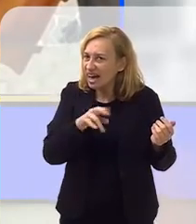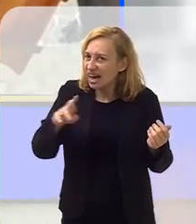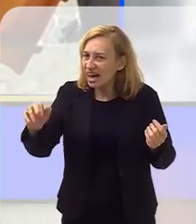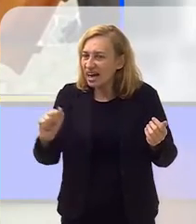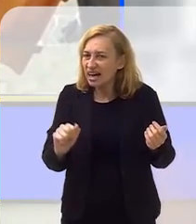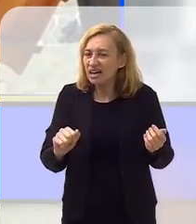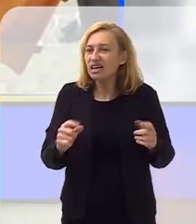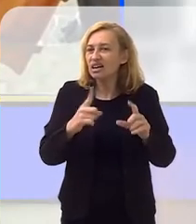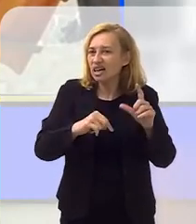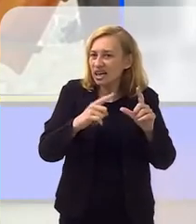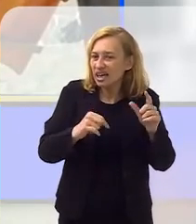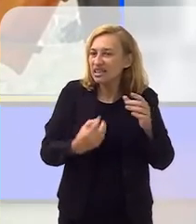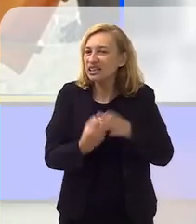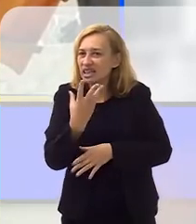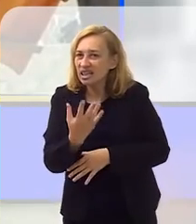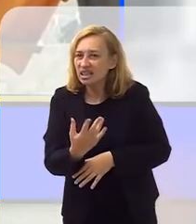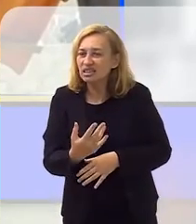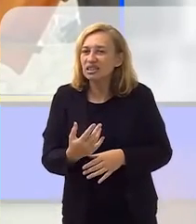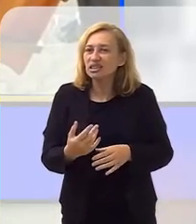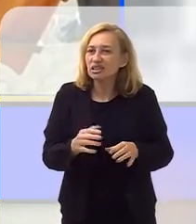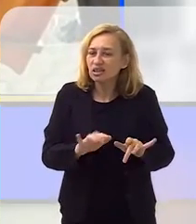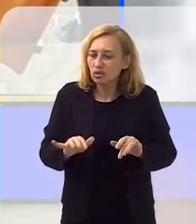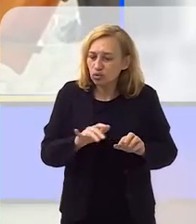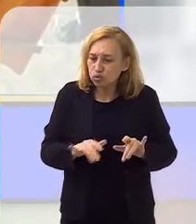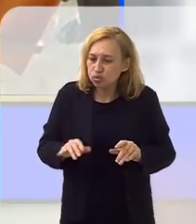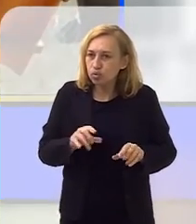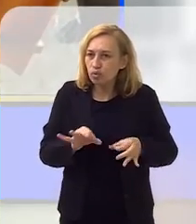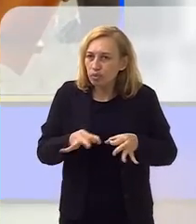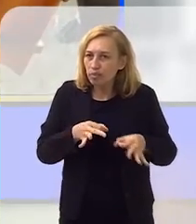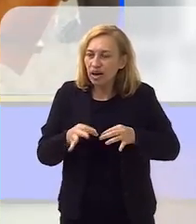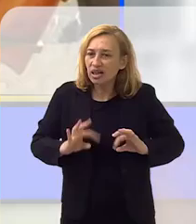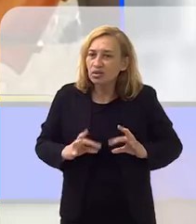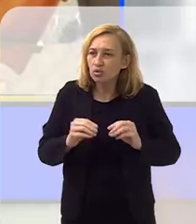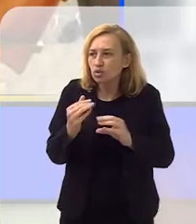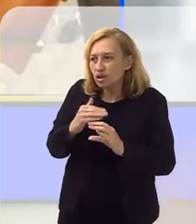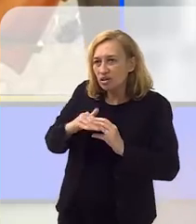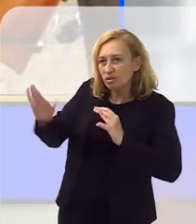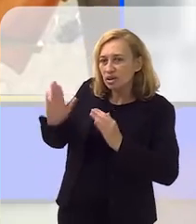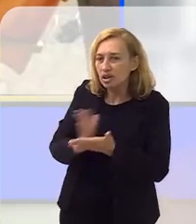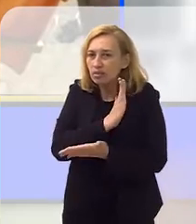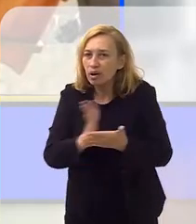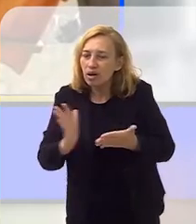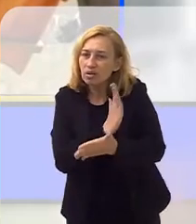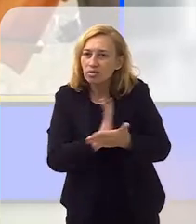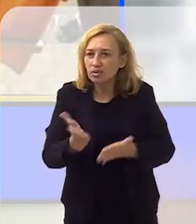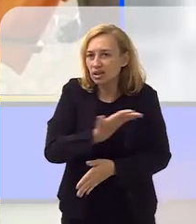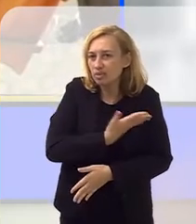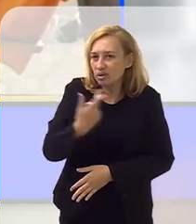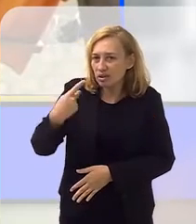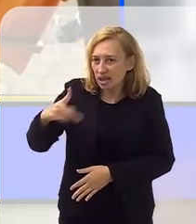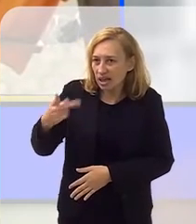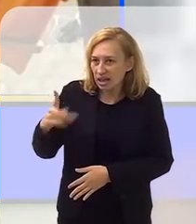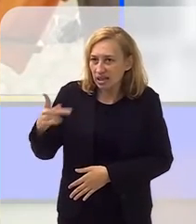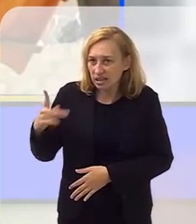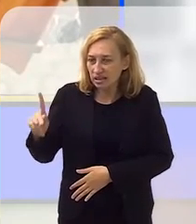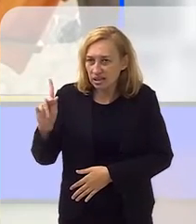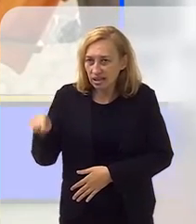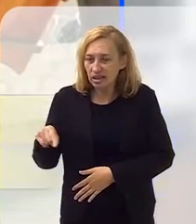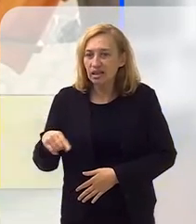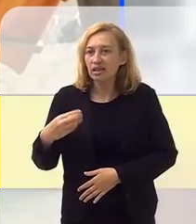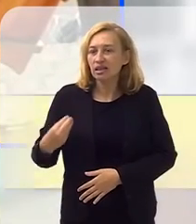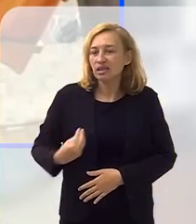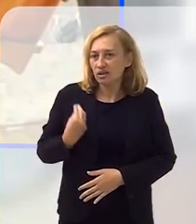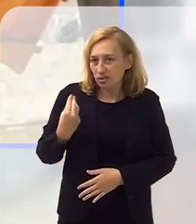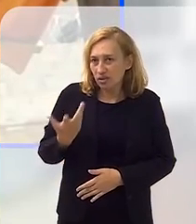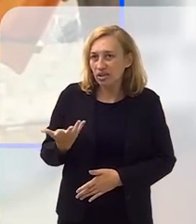fazendo laraiá, ouvindo uma letra. E nós estamos digitalizando isso e mandando para alguns parceiros dela, né,